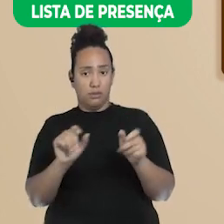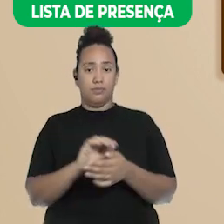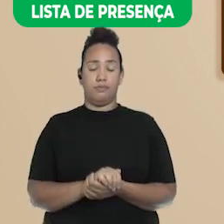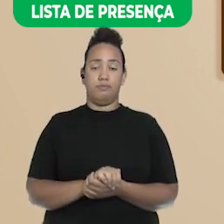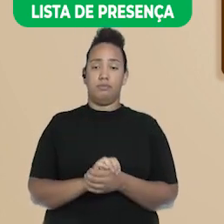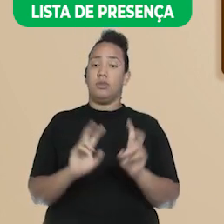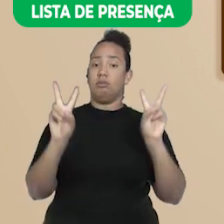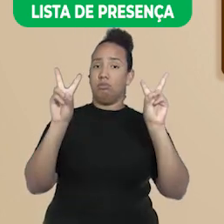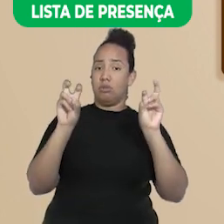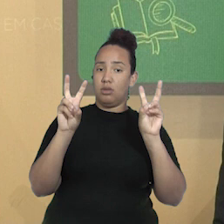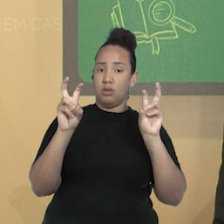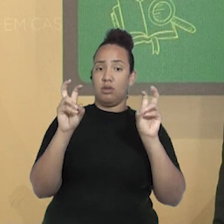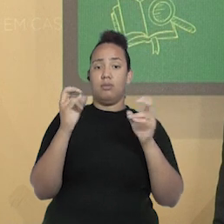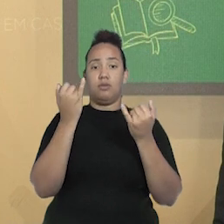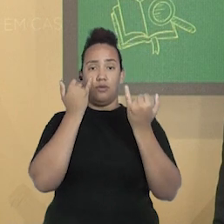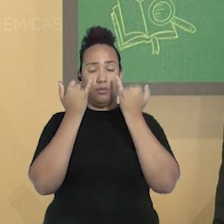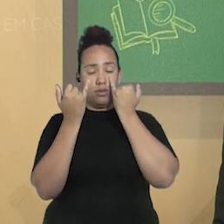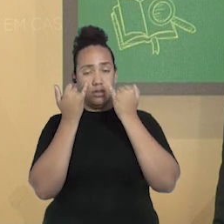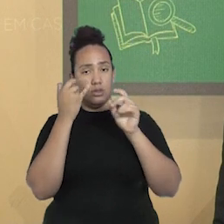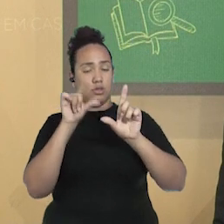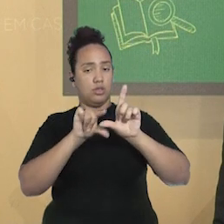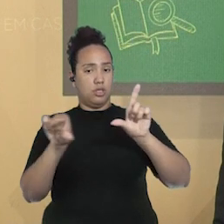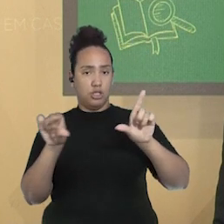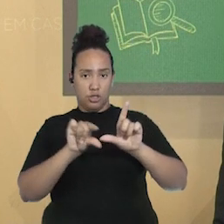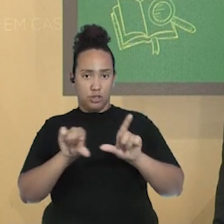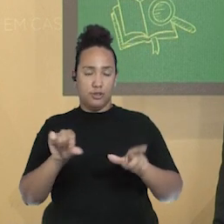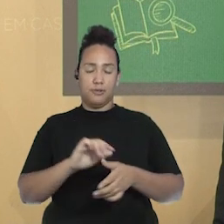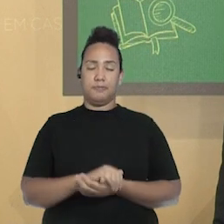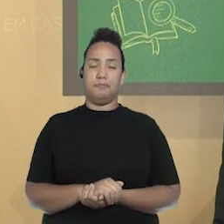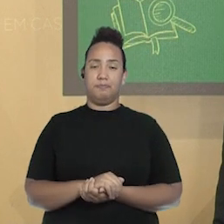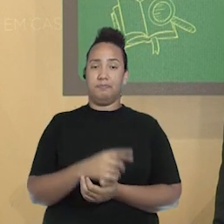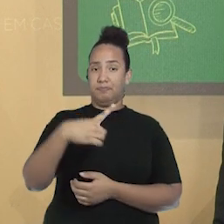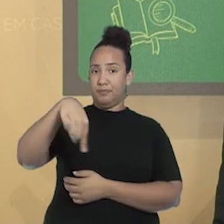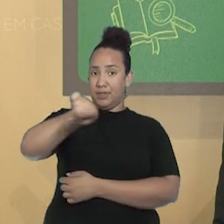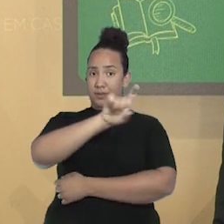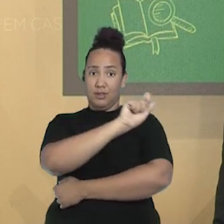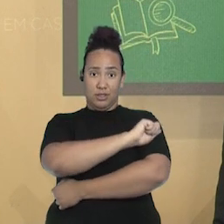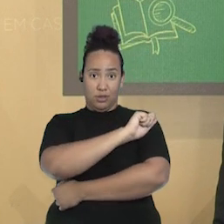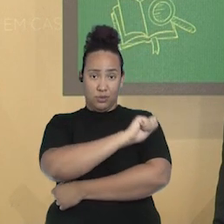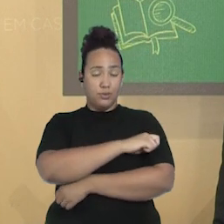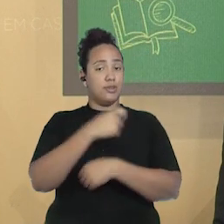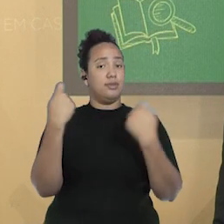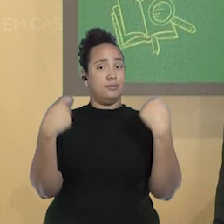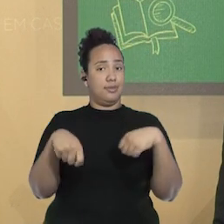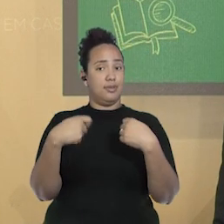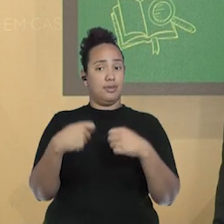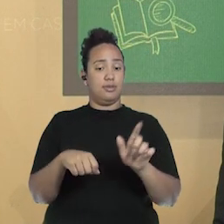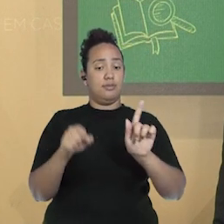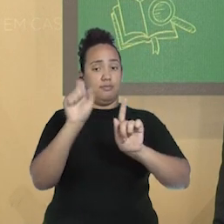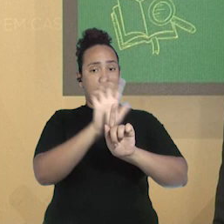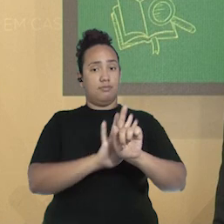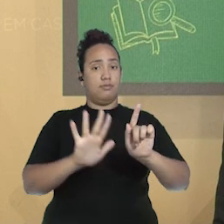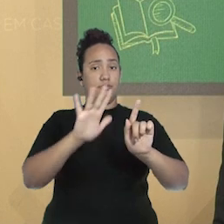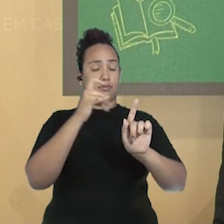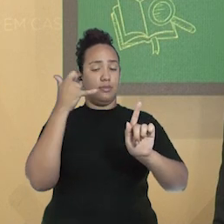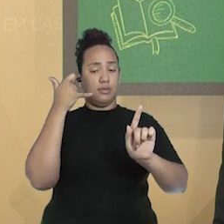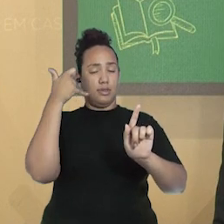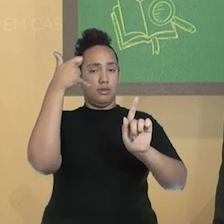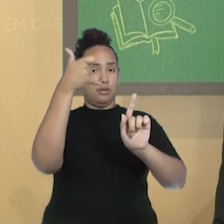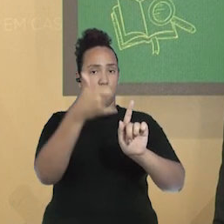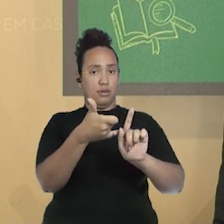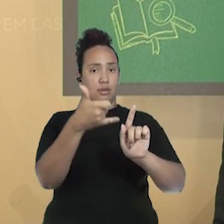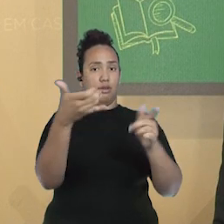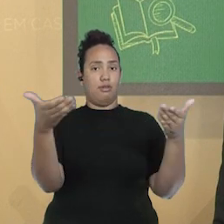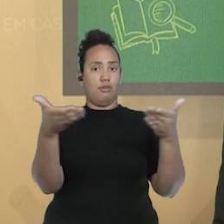títulos, fonte e legenda. E para nossos estudantes, vocês deverão acessar o QR Code que aparece na tela, apontando a câmera do